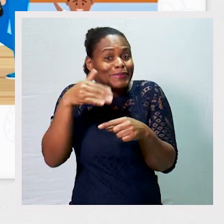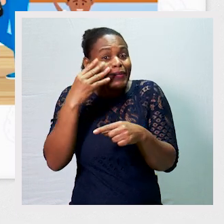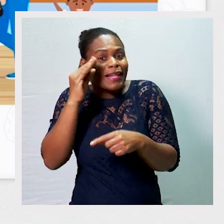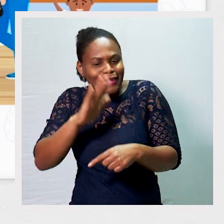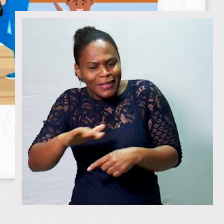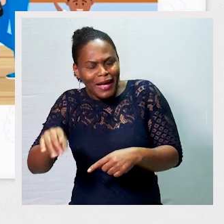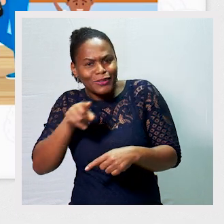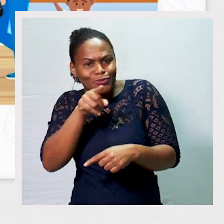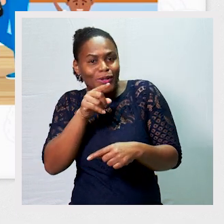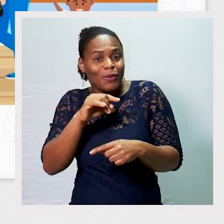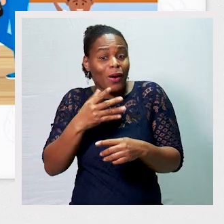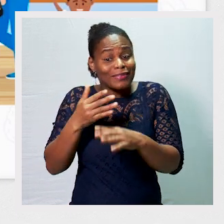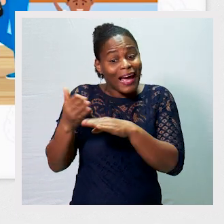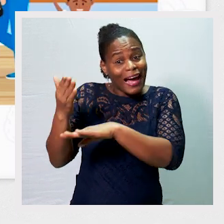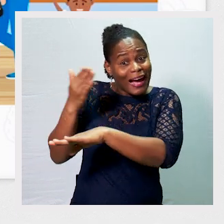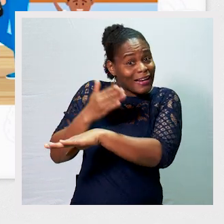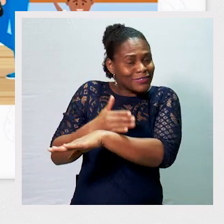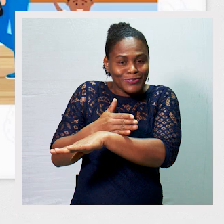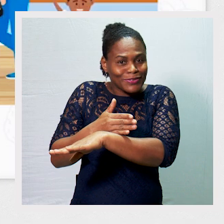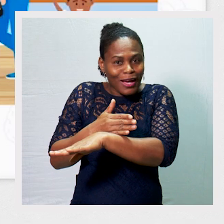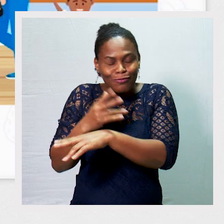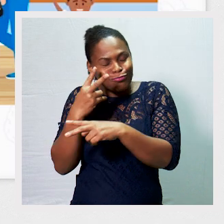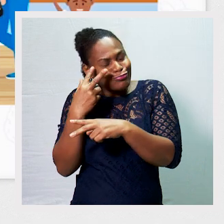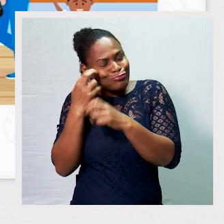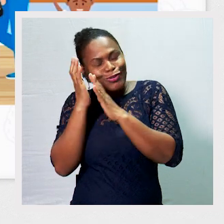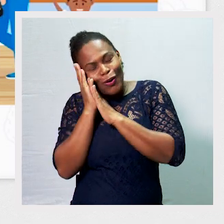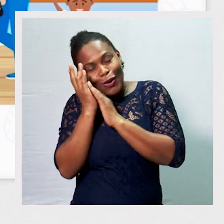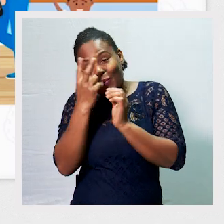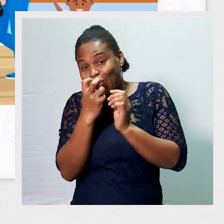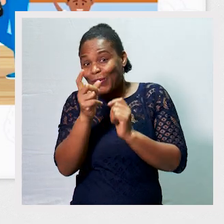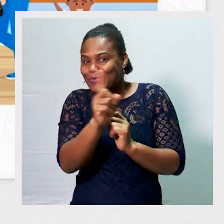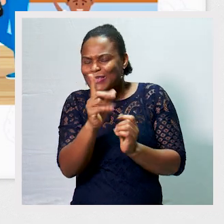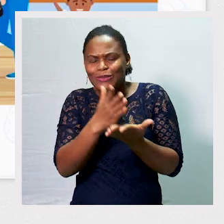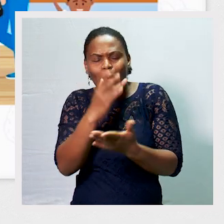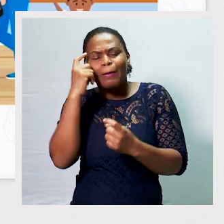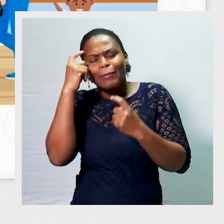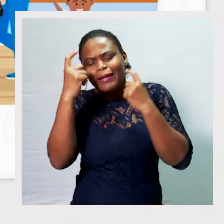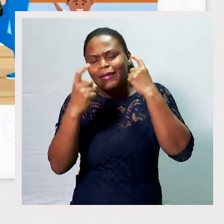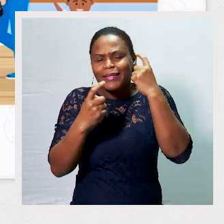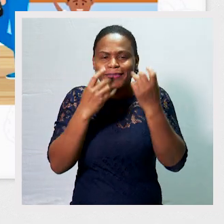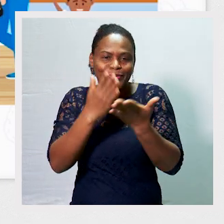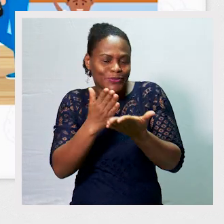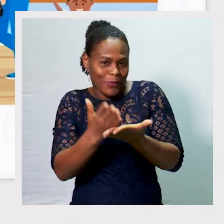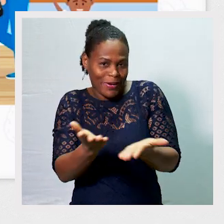nossas crianças, que na véspera não conseguem dormir, só pensam na escola.